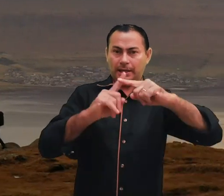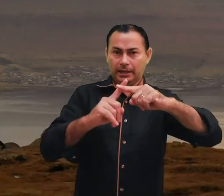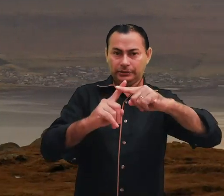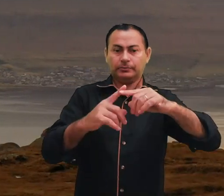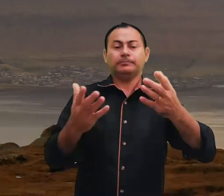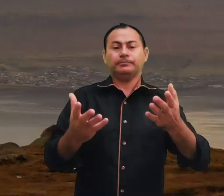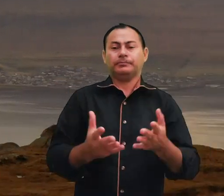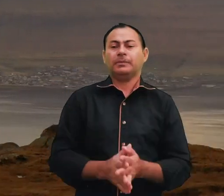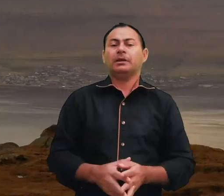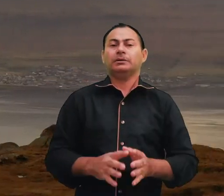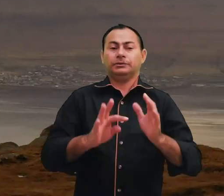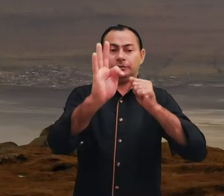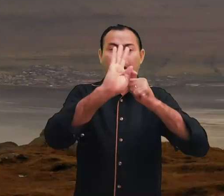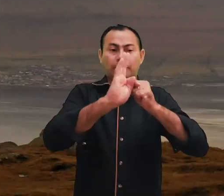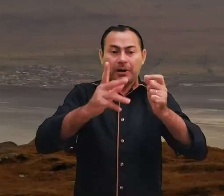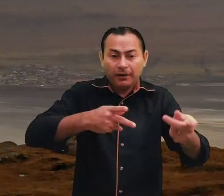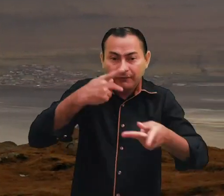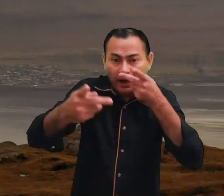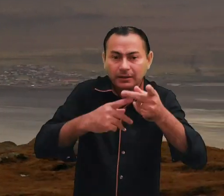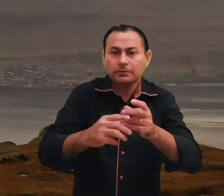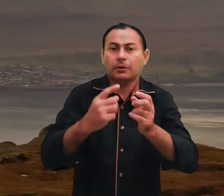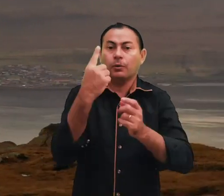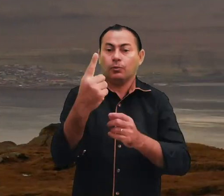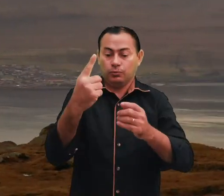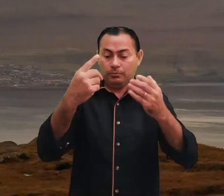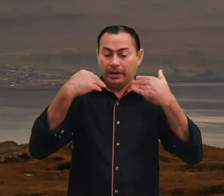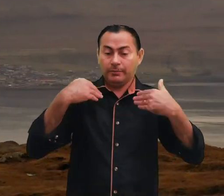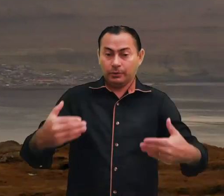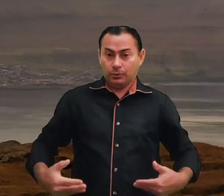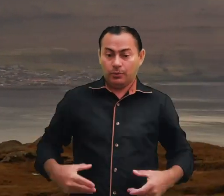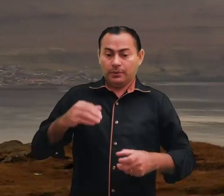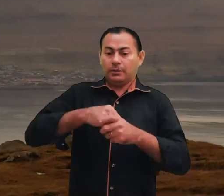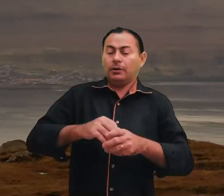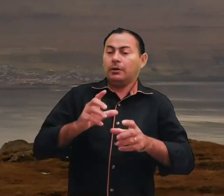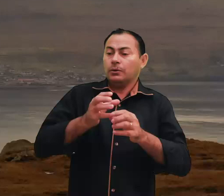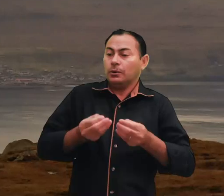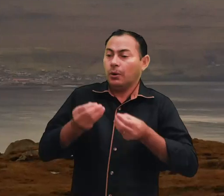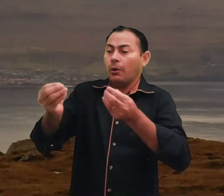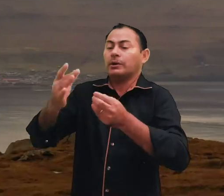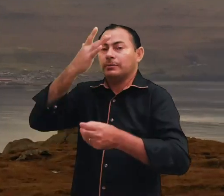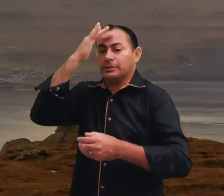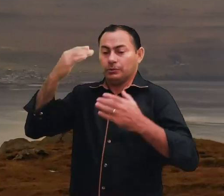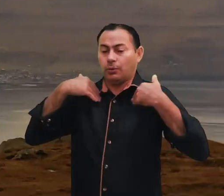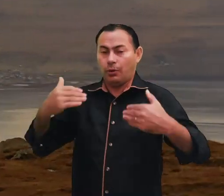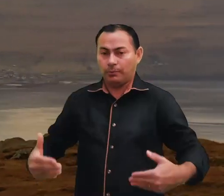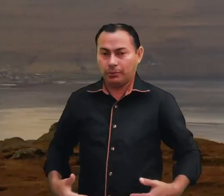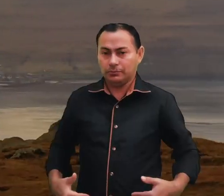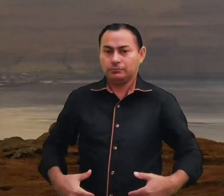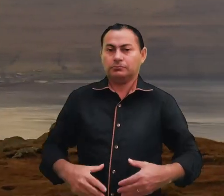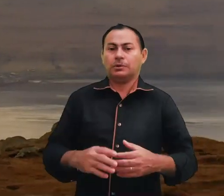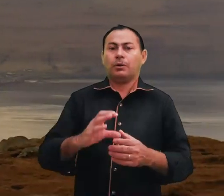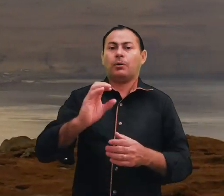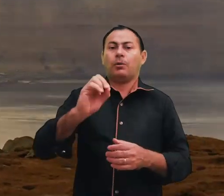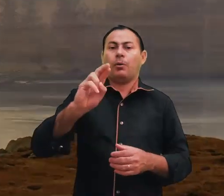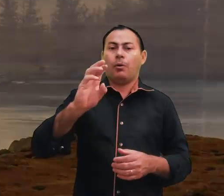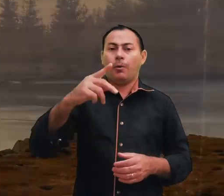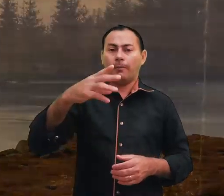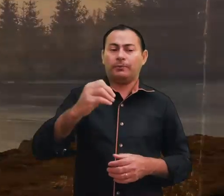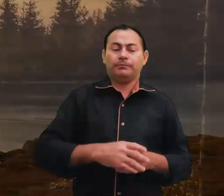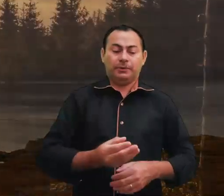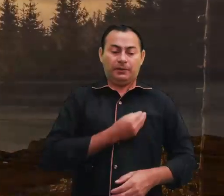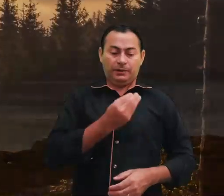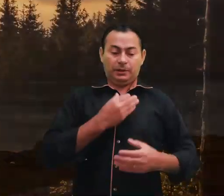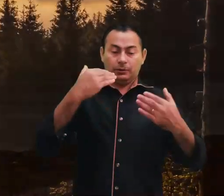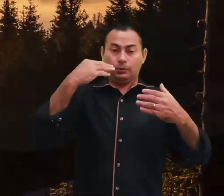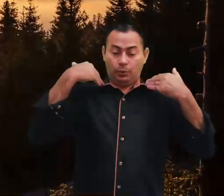igreja. Ele exorta para que um membro do corpo ministre para outro membro do corpo. Esse tipo de